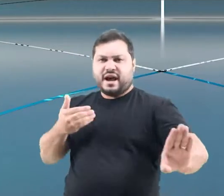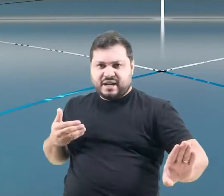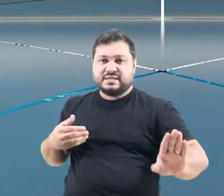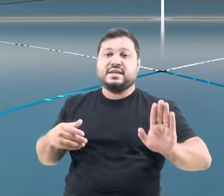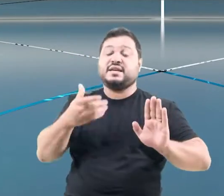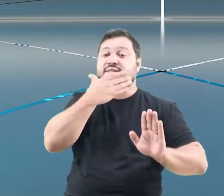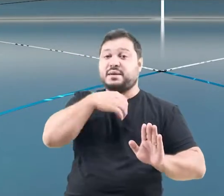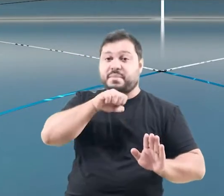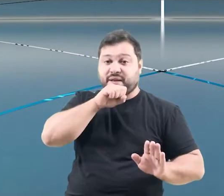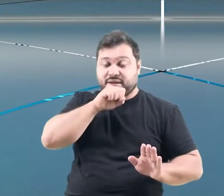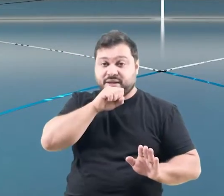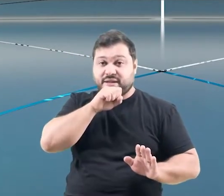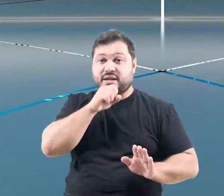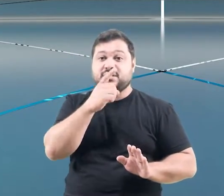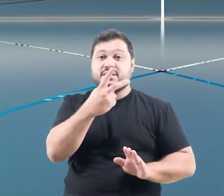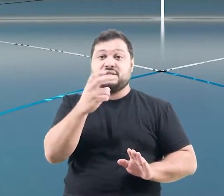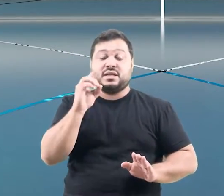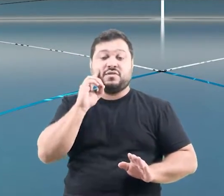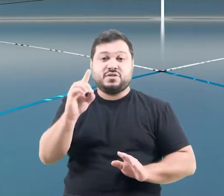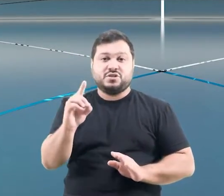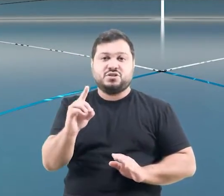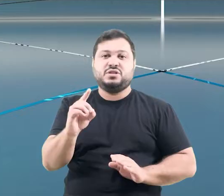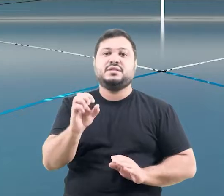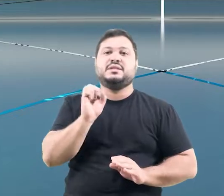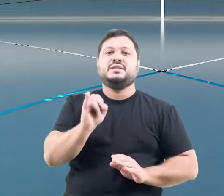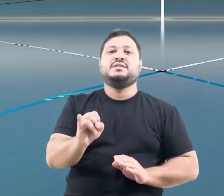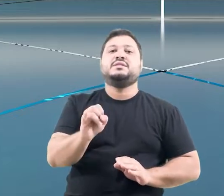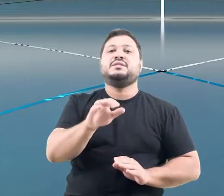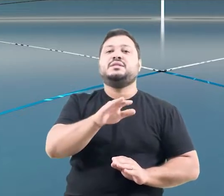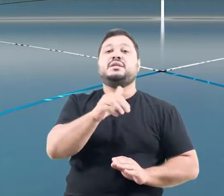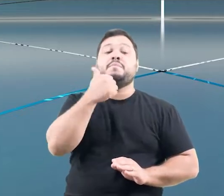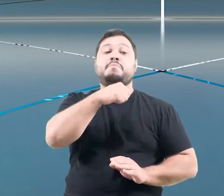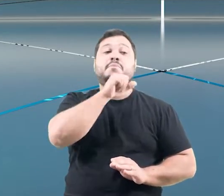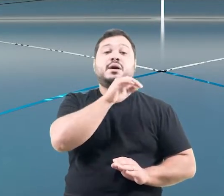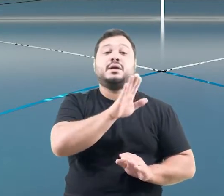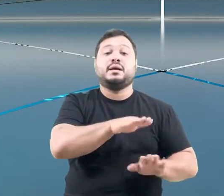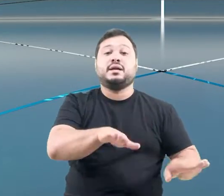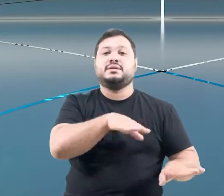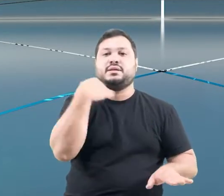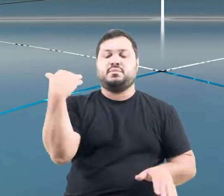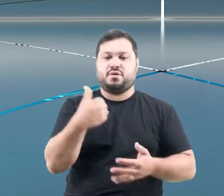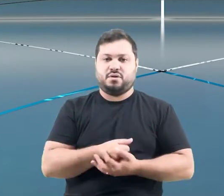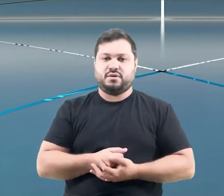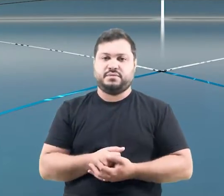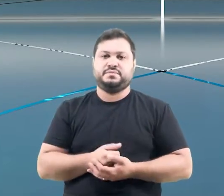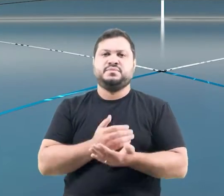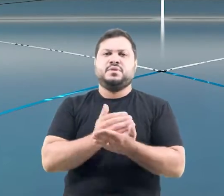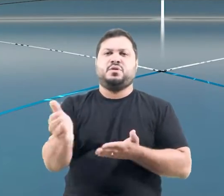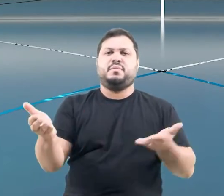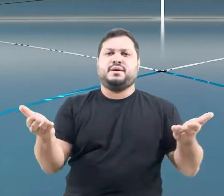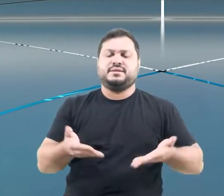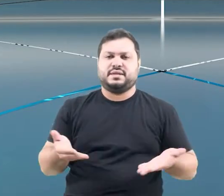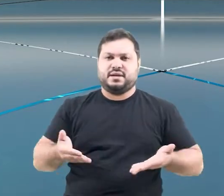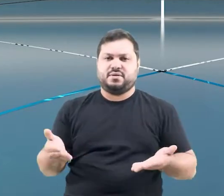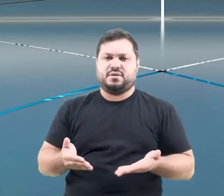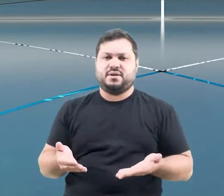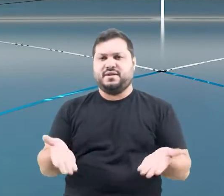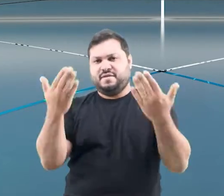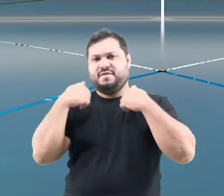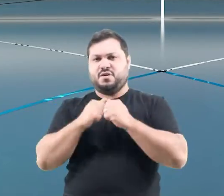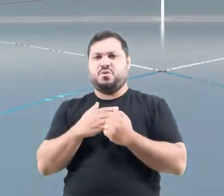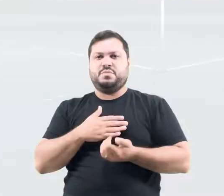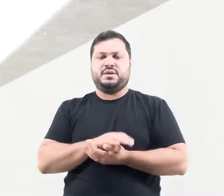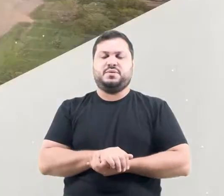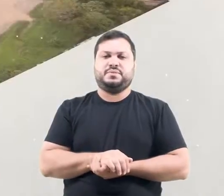licença paternidade de 120 dias em caso de falecimento da mãe da criança. Começa agora.